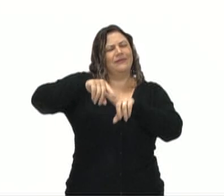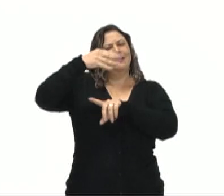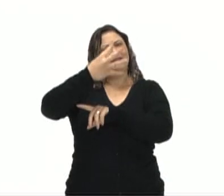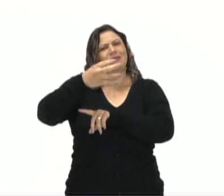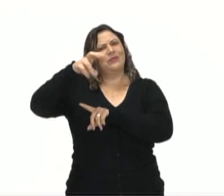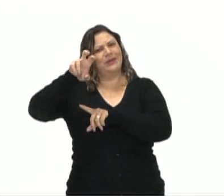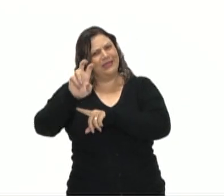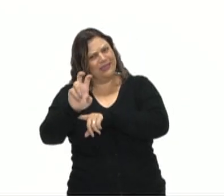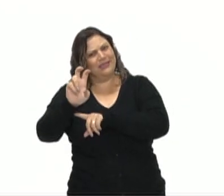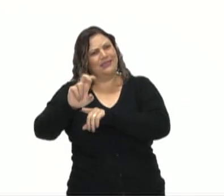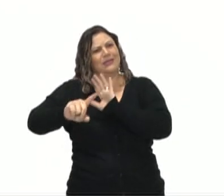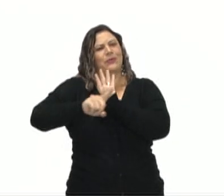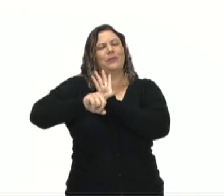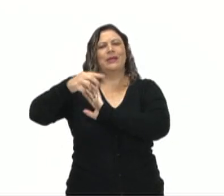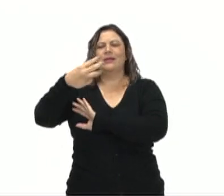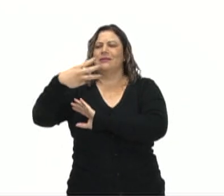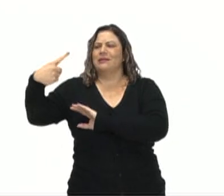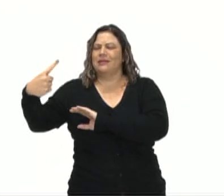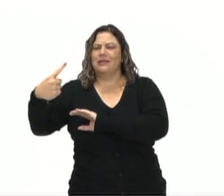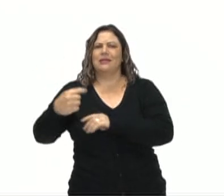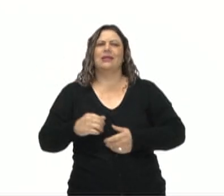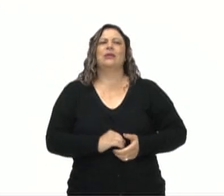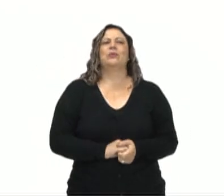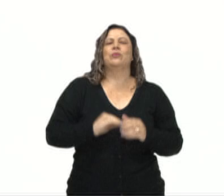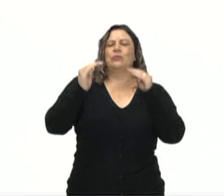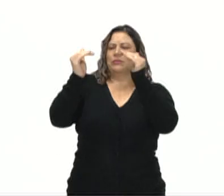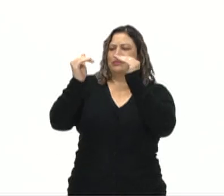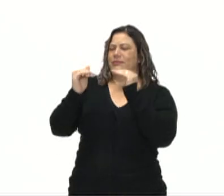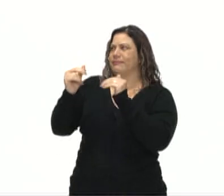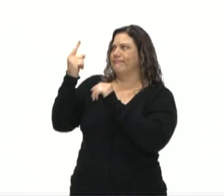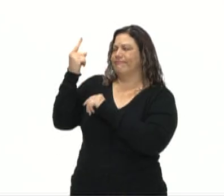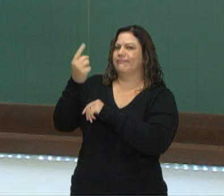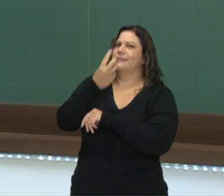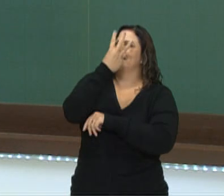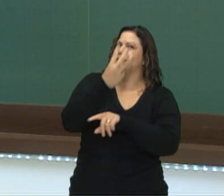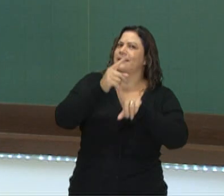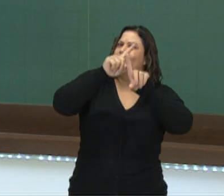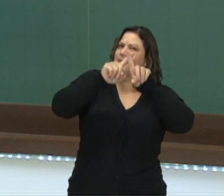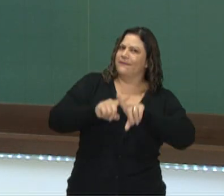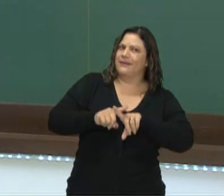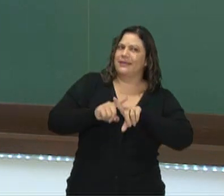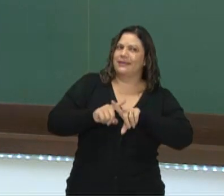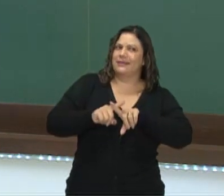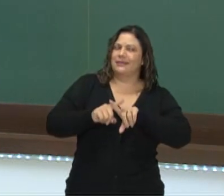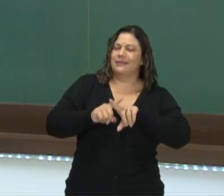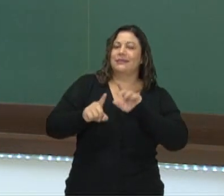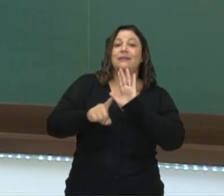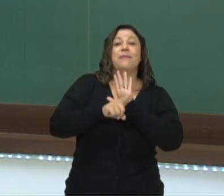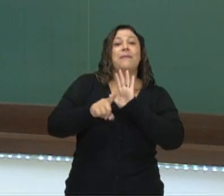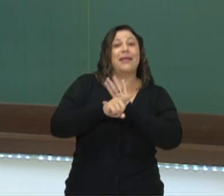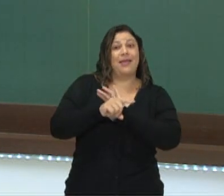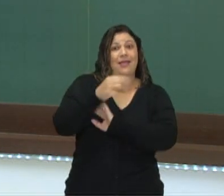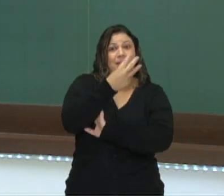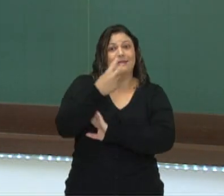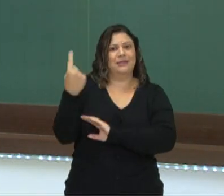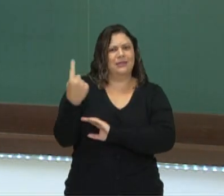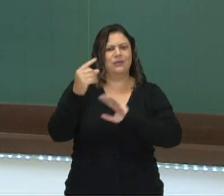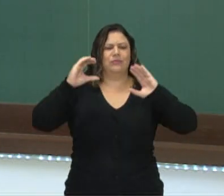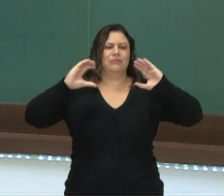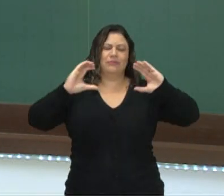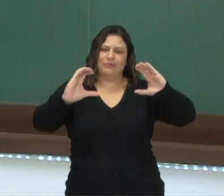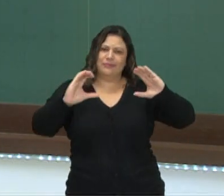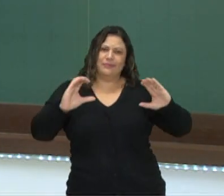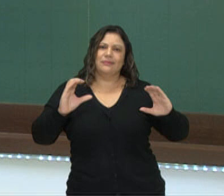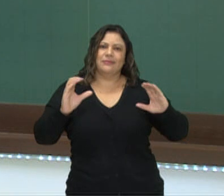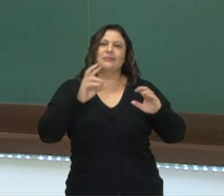menos 31? O triplo de 45, 3 vezes 45, menos 31. Formamos uma expressão, né?